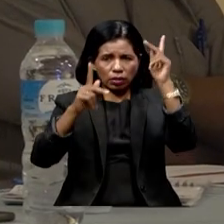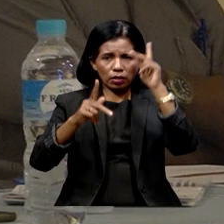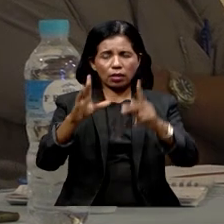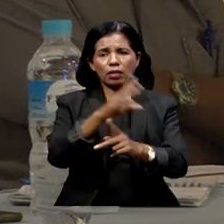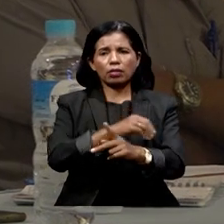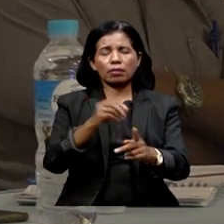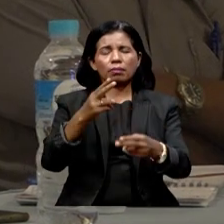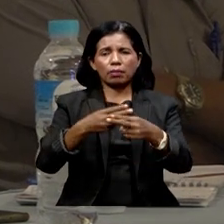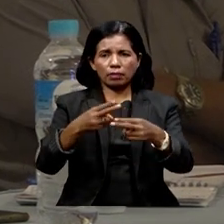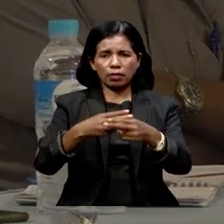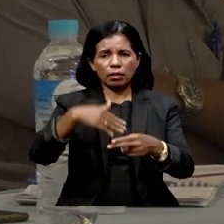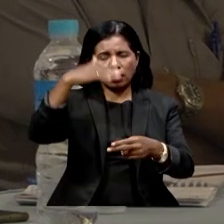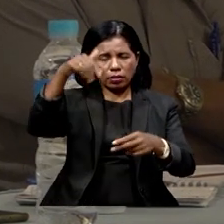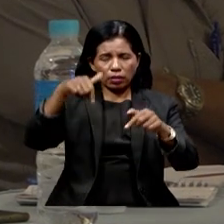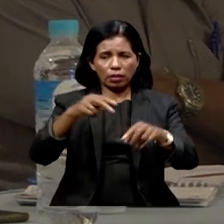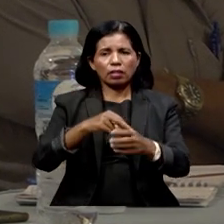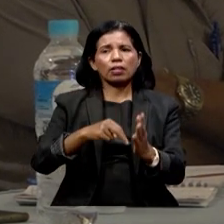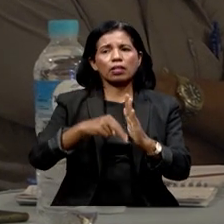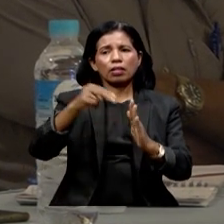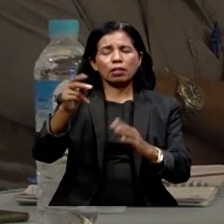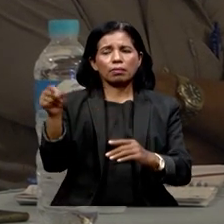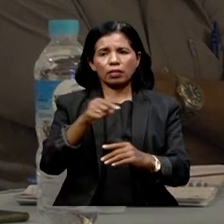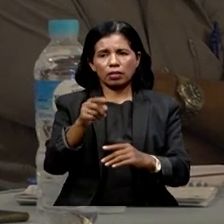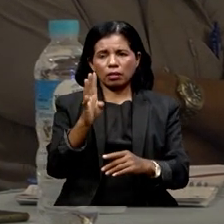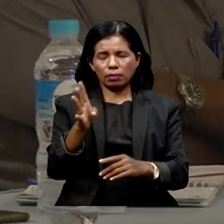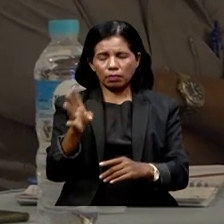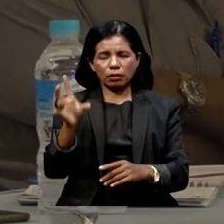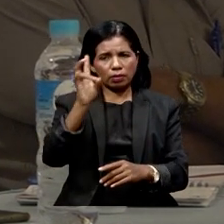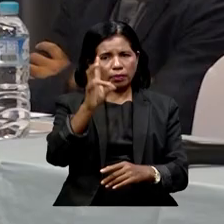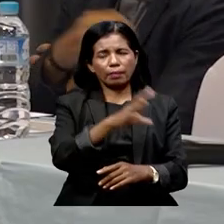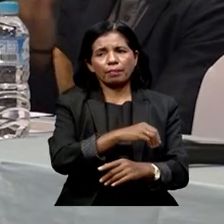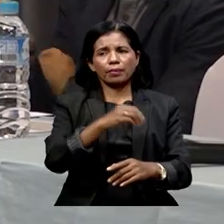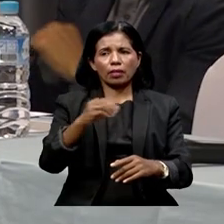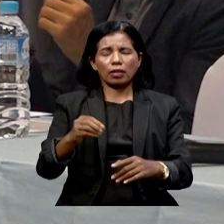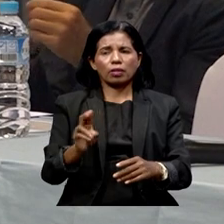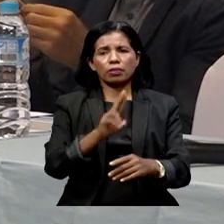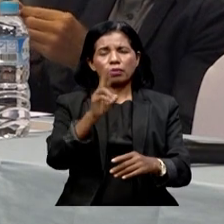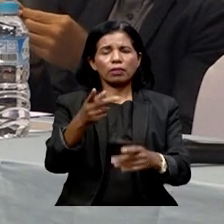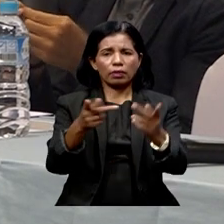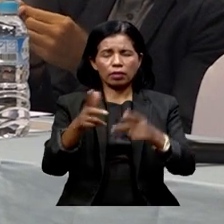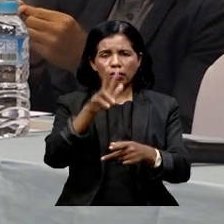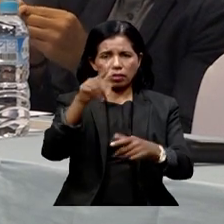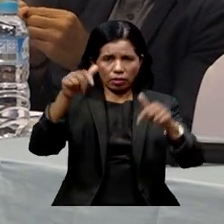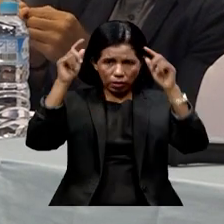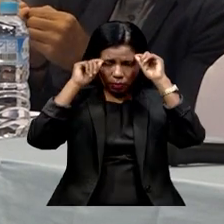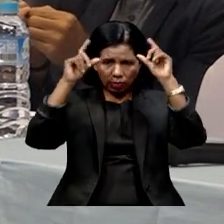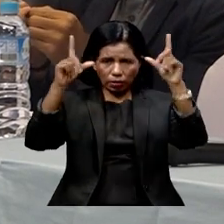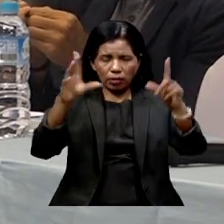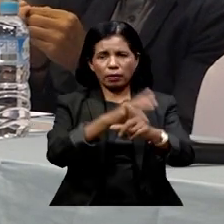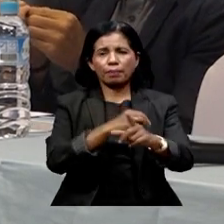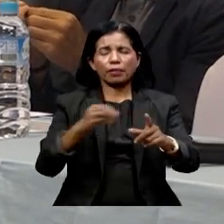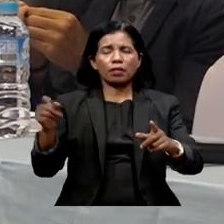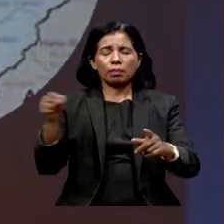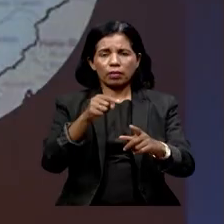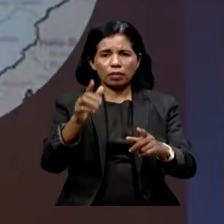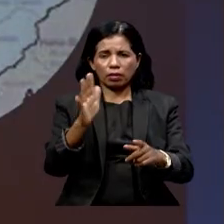rasa badak asliu ia nivel regional ho persentu hatun resing itu no raewa okupa fatin datoluk ia Timor Leste nebe atinji persentu